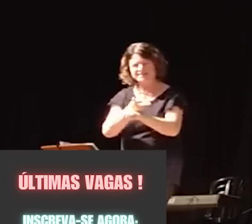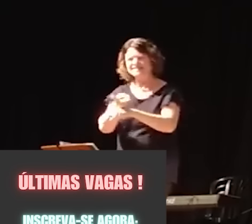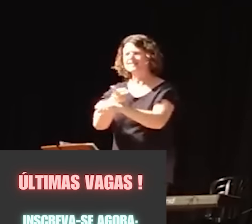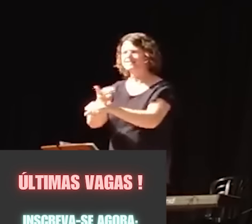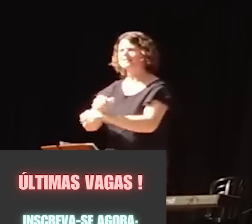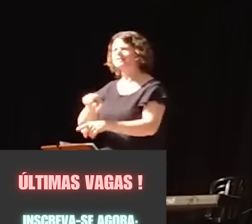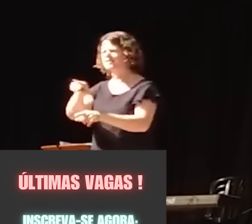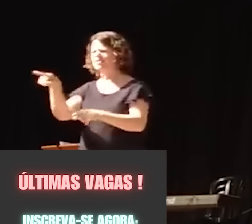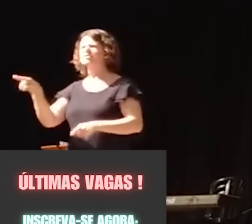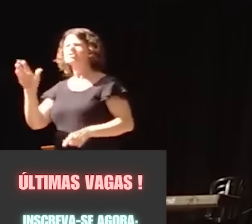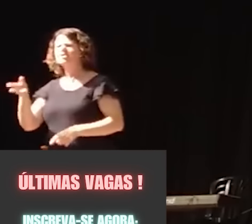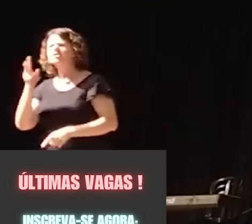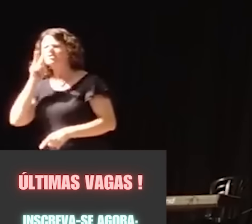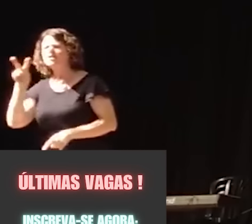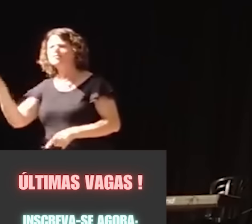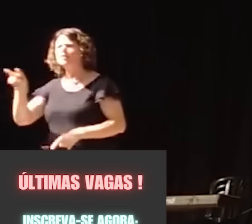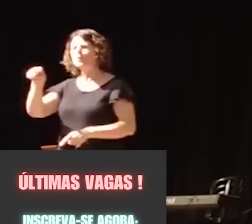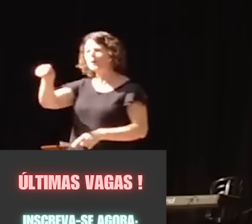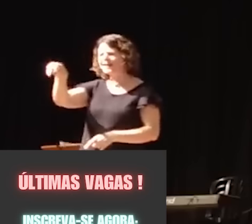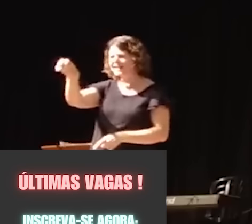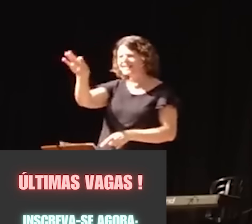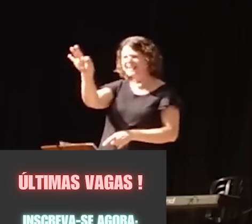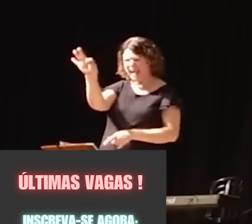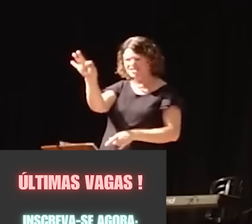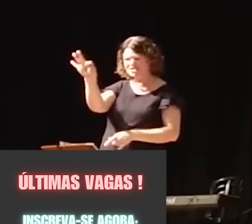National Geographic